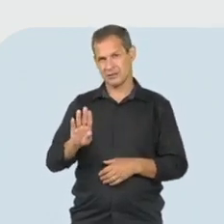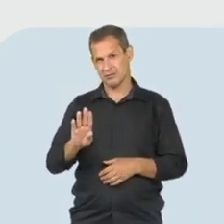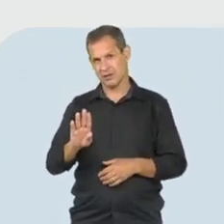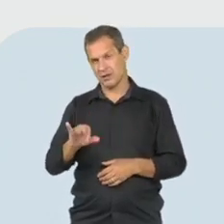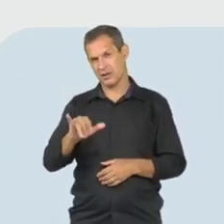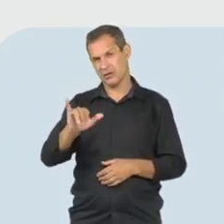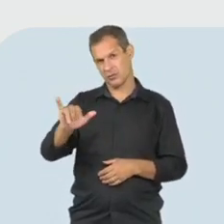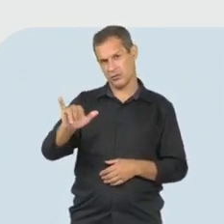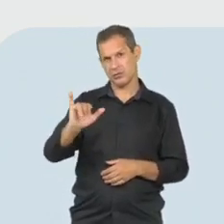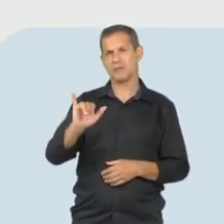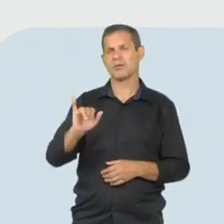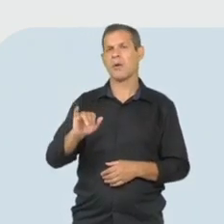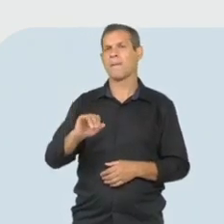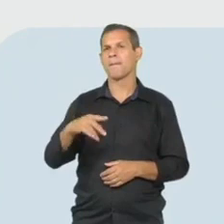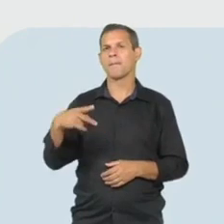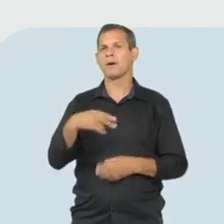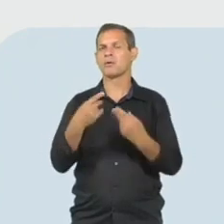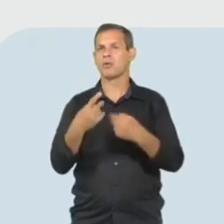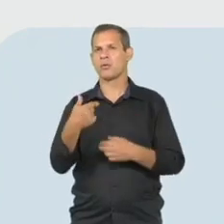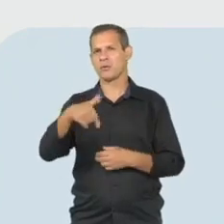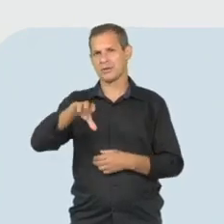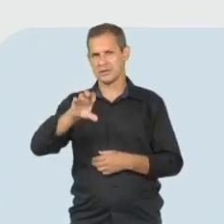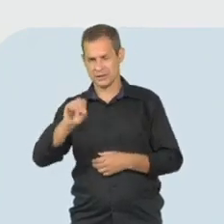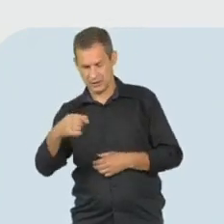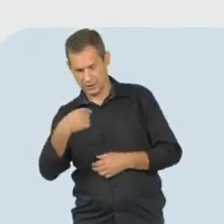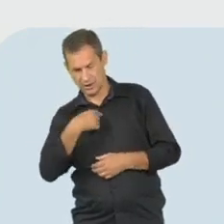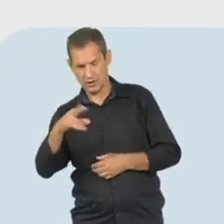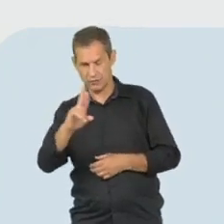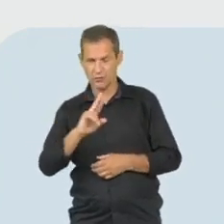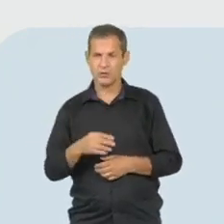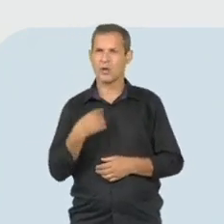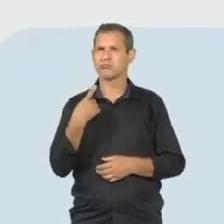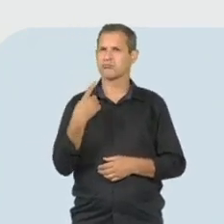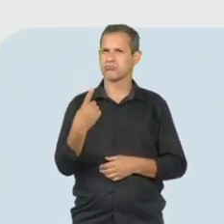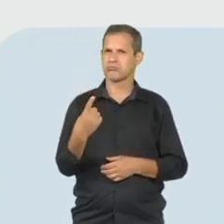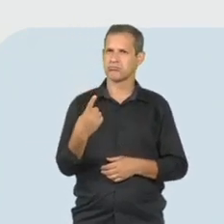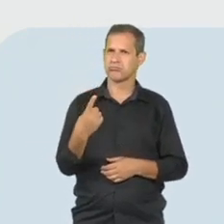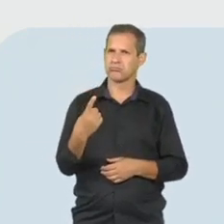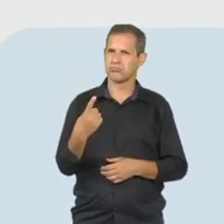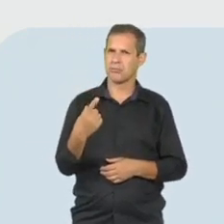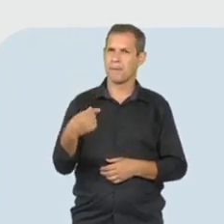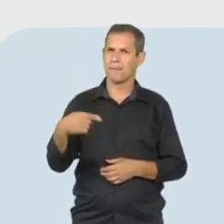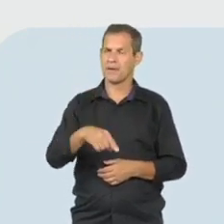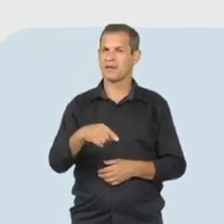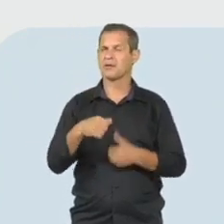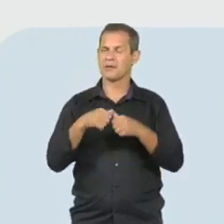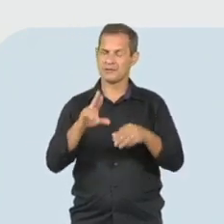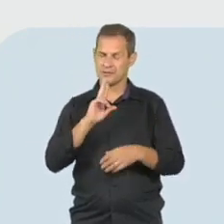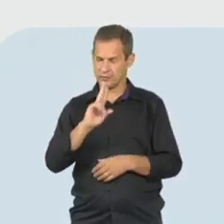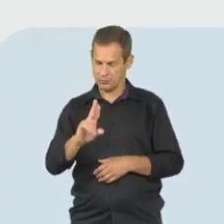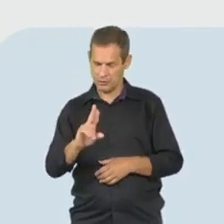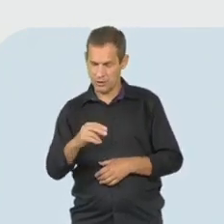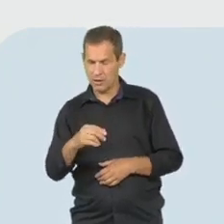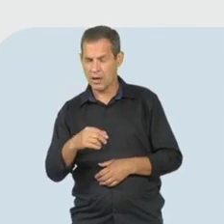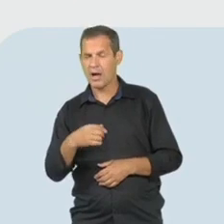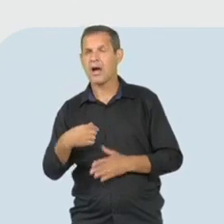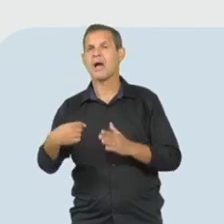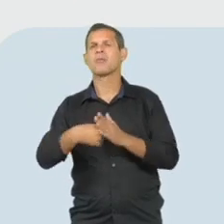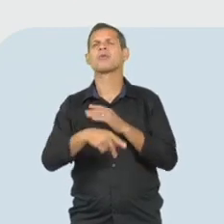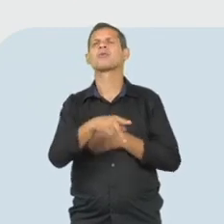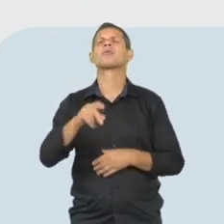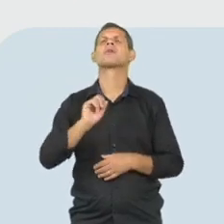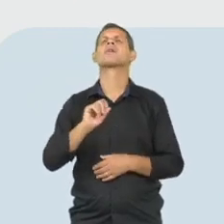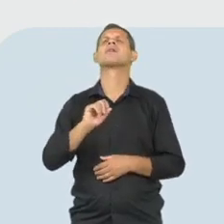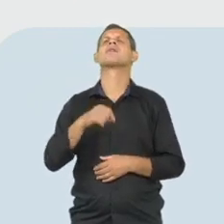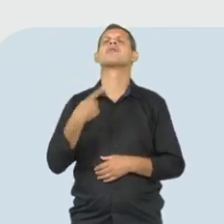y maior ou igual a 70, eu vou utilizar 1 menos esse resultado. Aí você me pergunta, professor, por que a gente